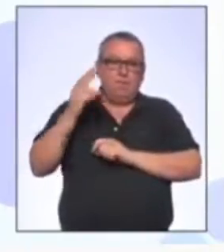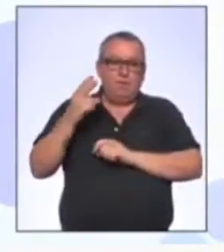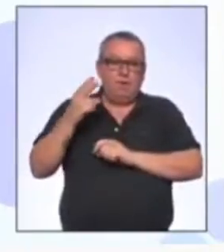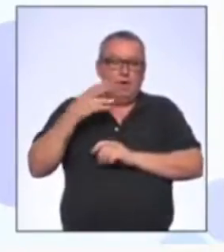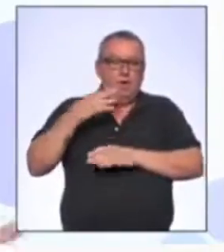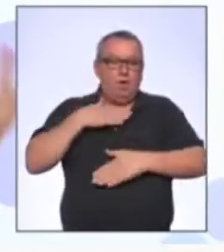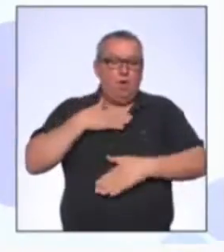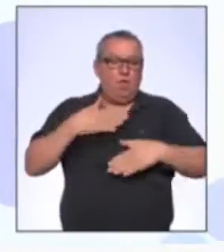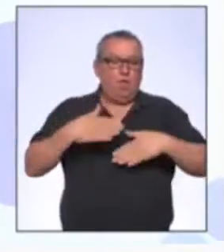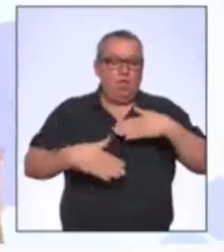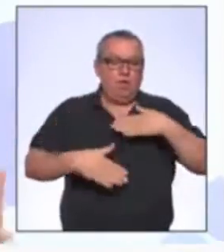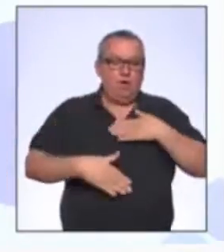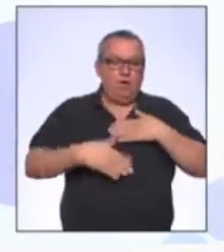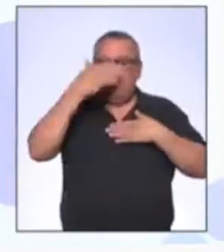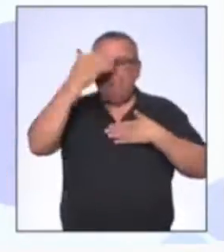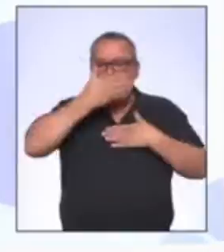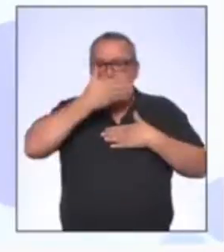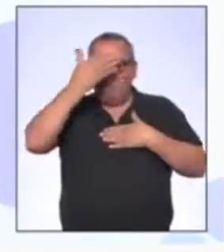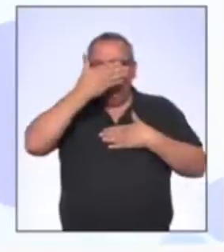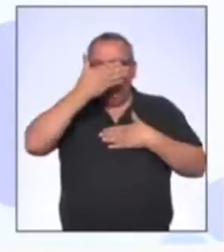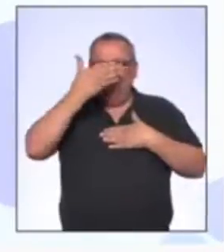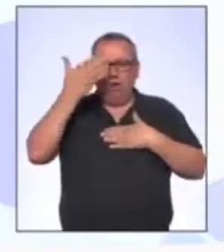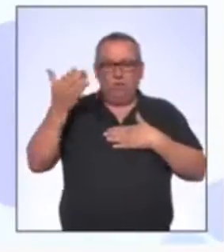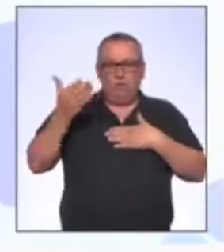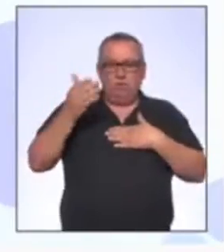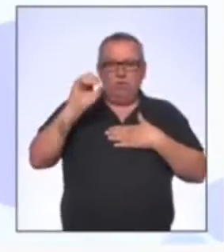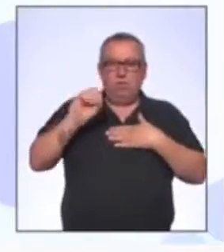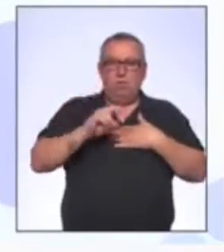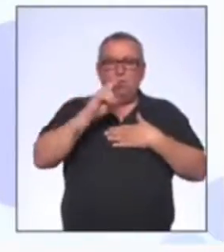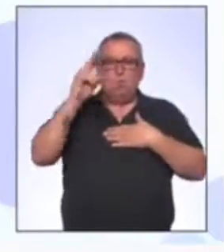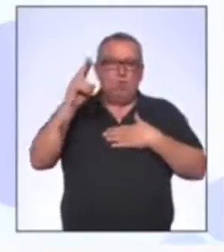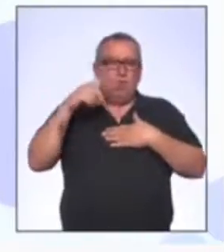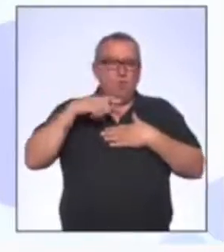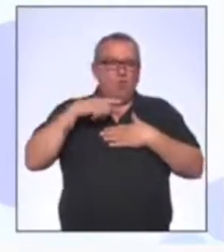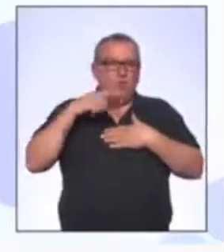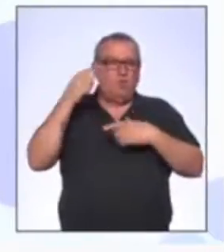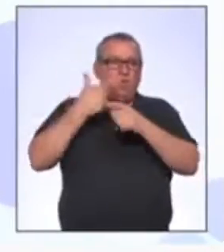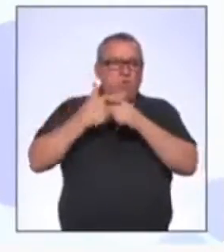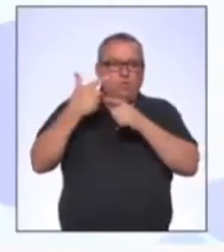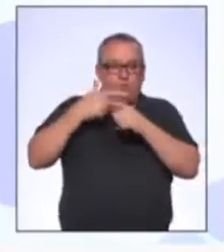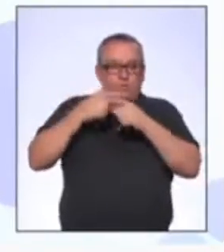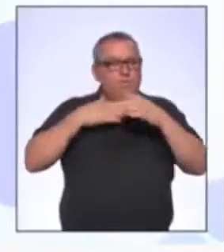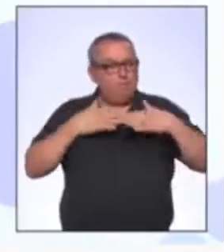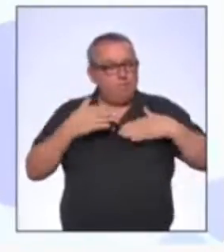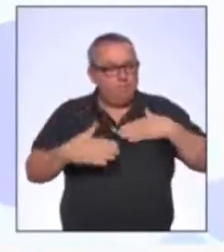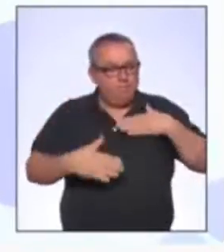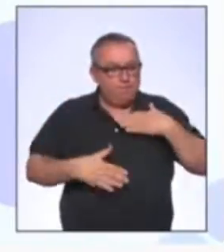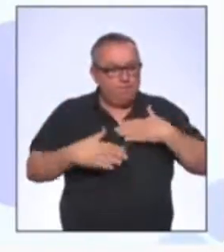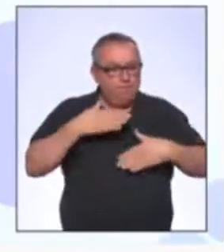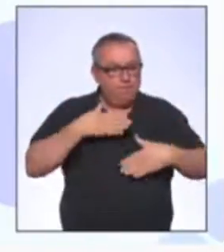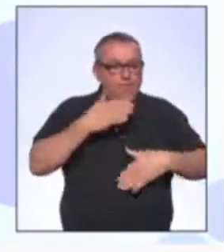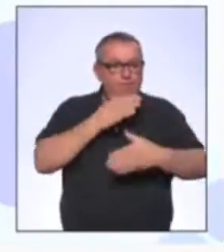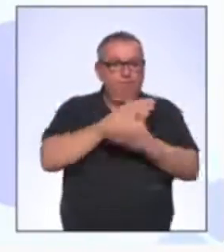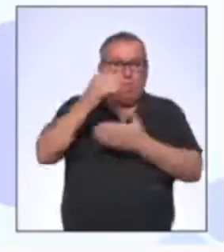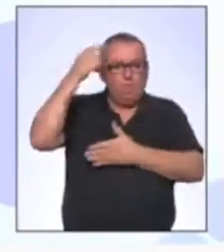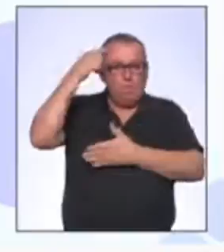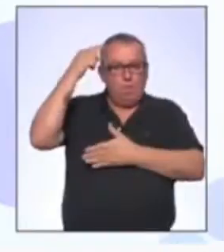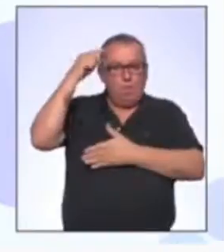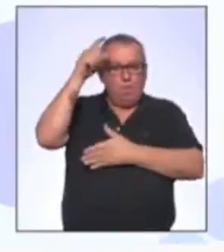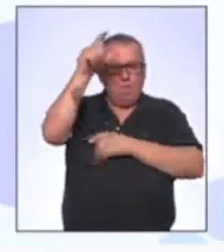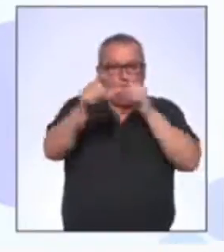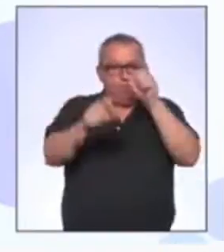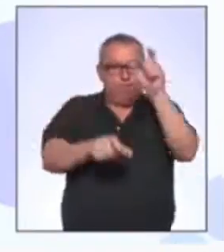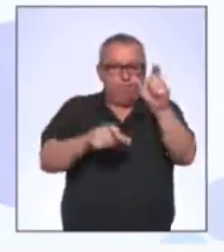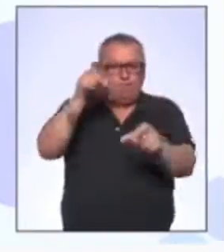física ou visual ou que afetasse alguma parte do seu corpo então começaram a pensar nessas